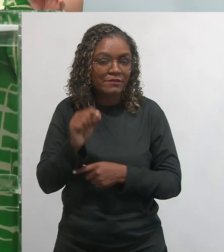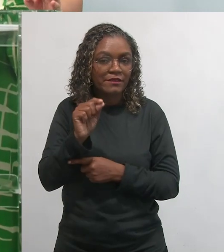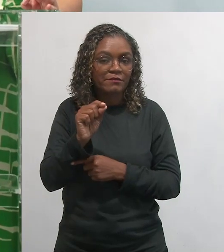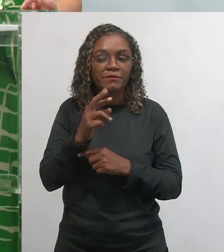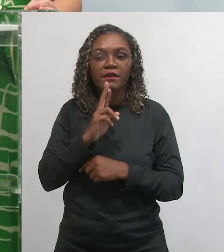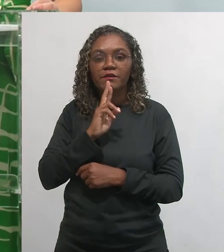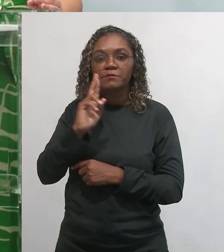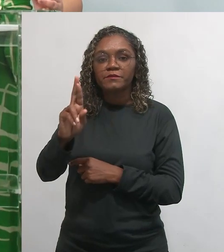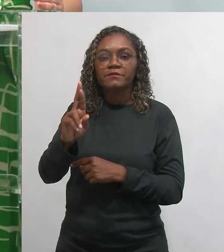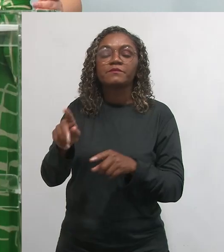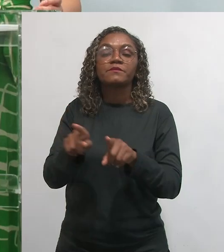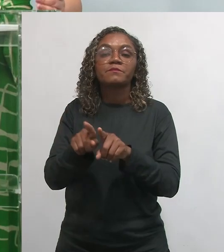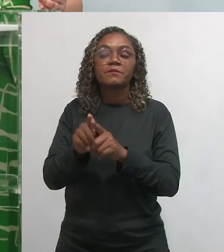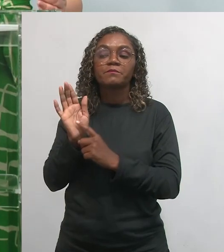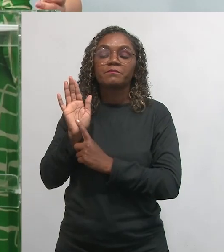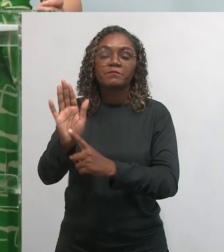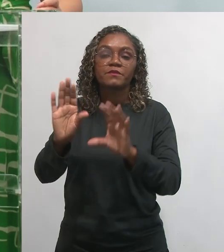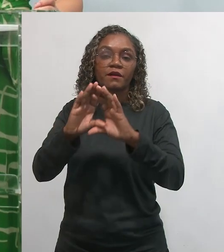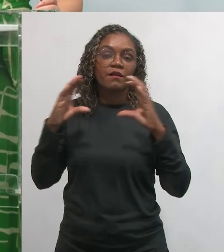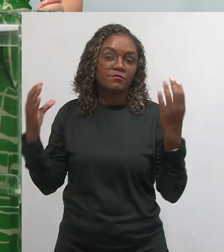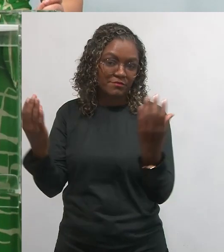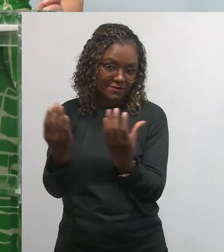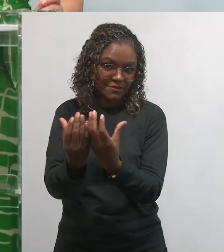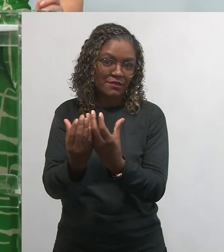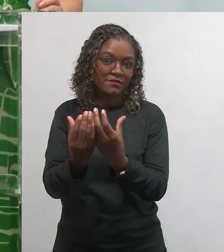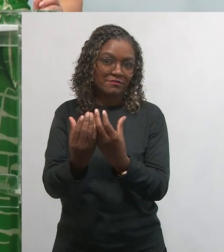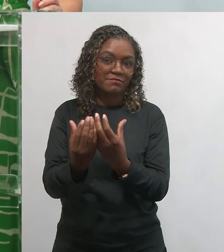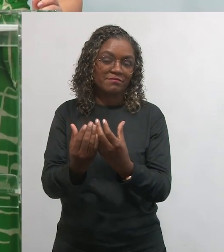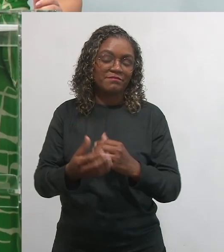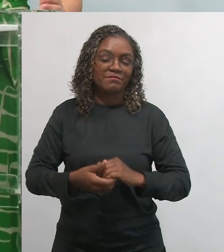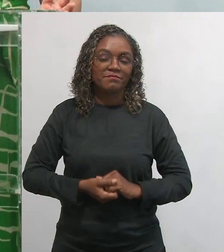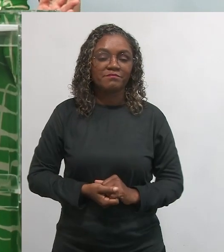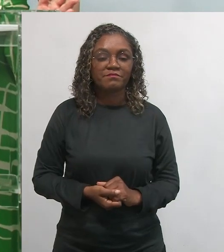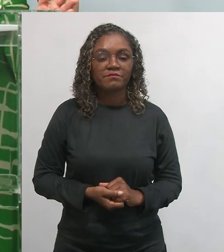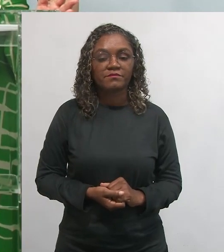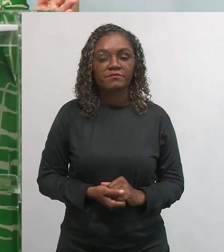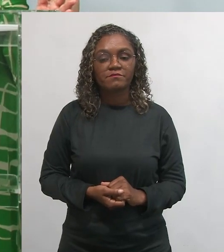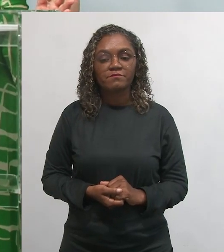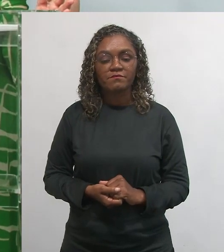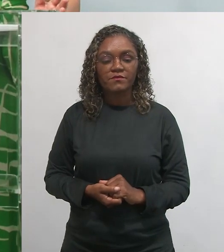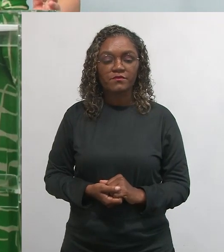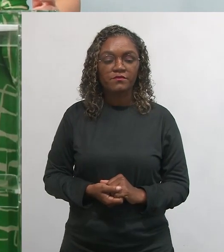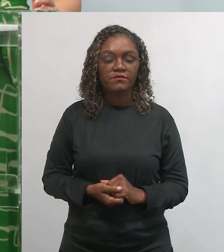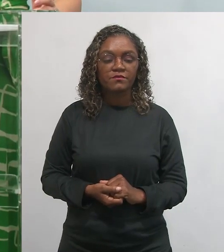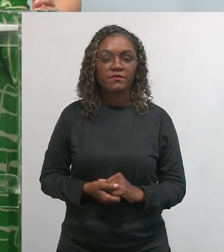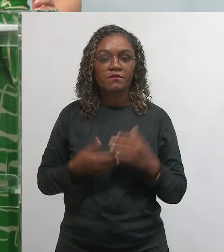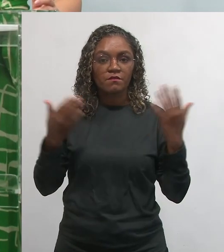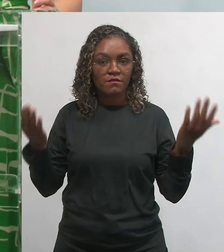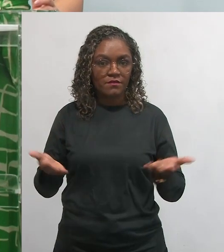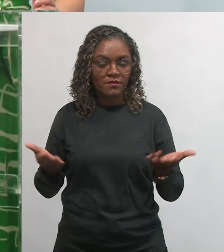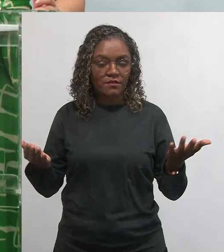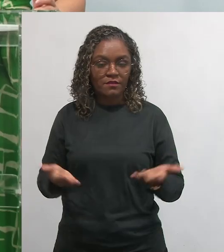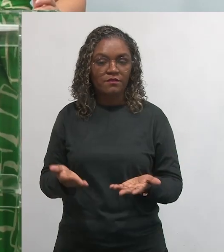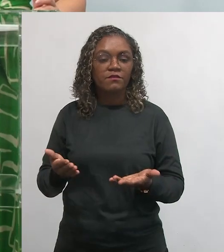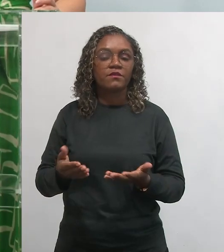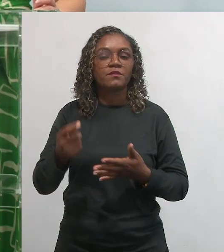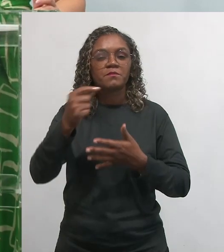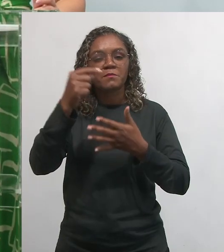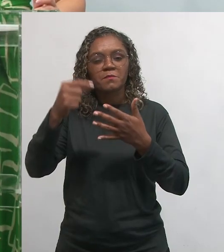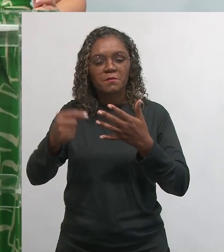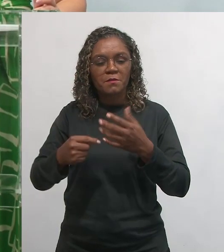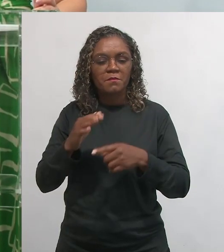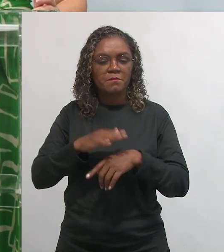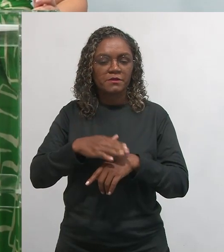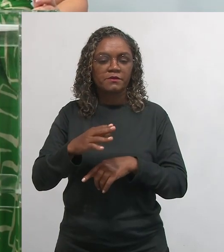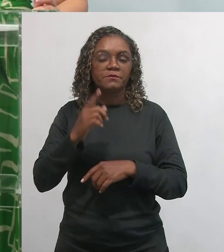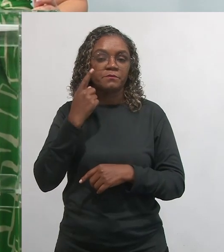ele precisa fazer a devolutiva para a comunidade de toda a sua ação enquanto gestor. Então vamos ver um pouco